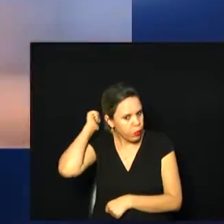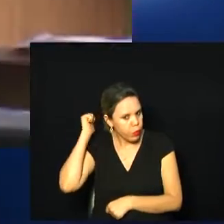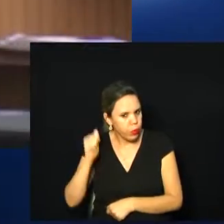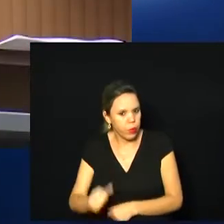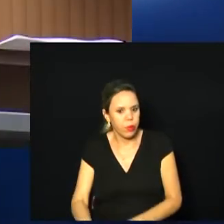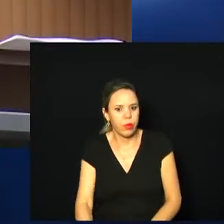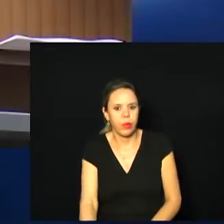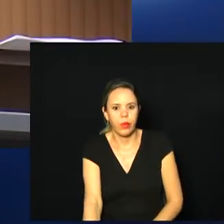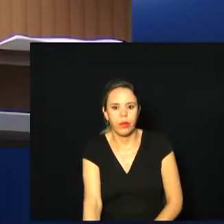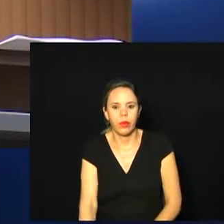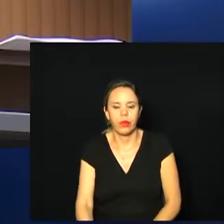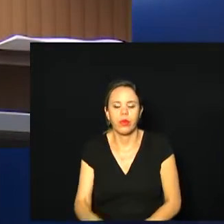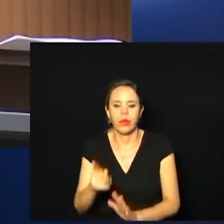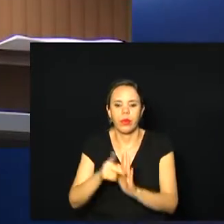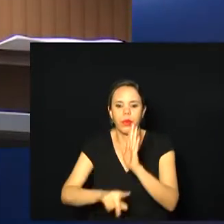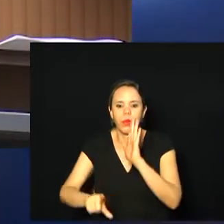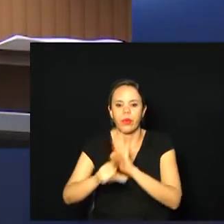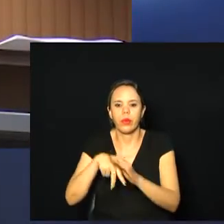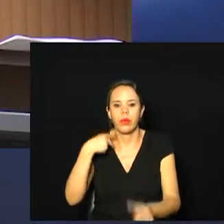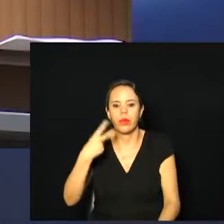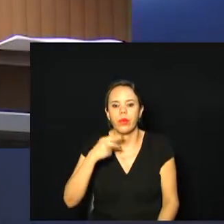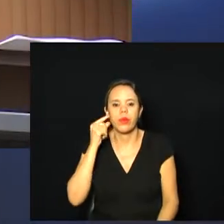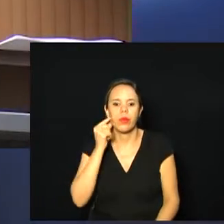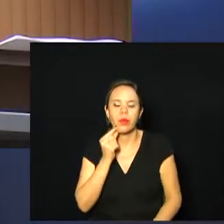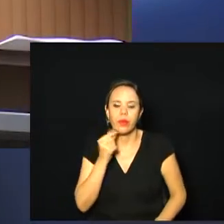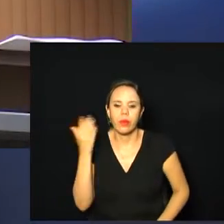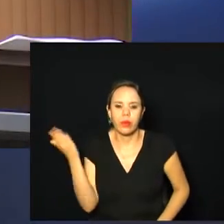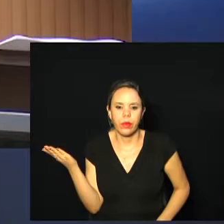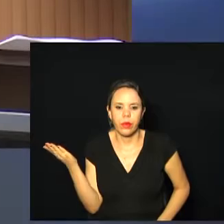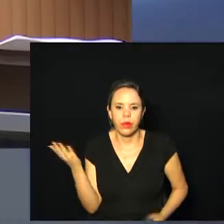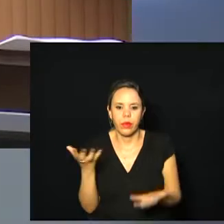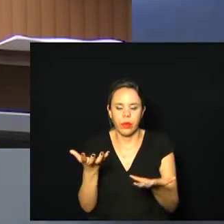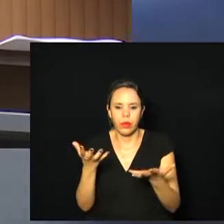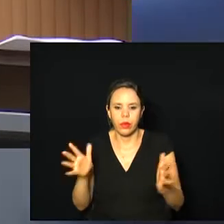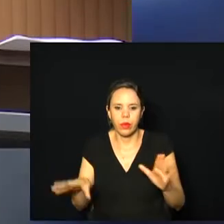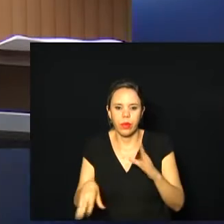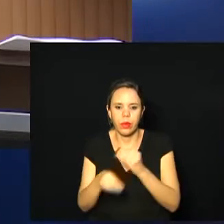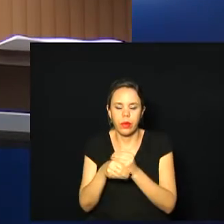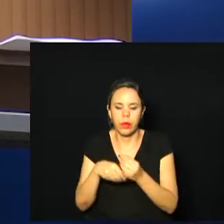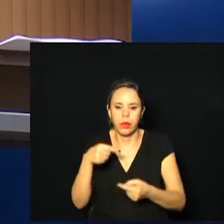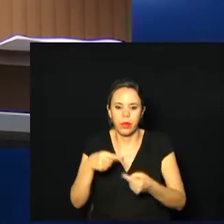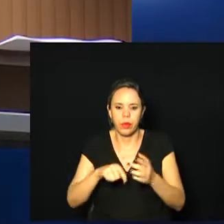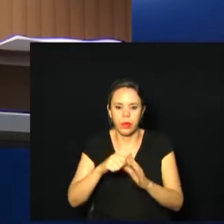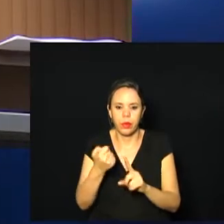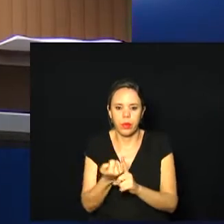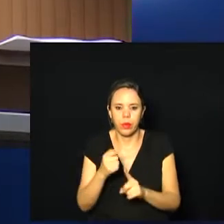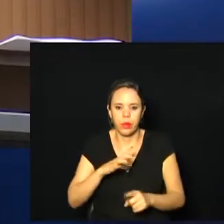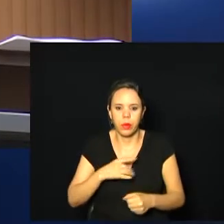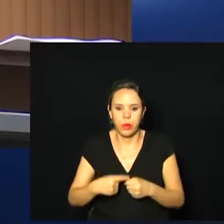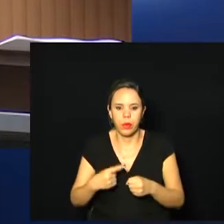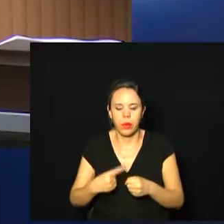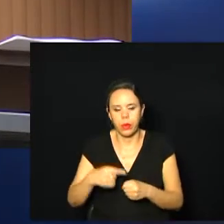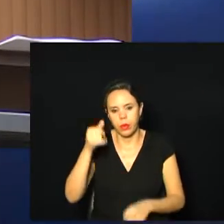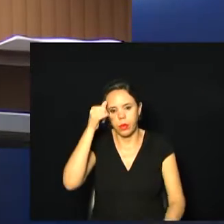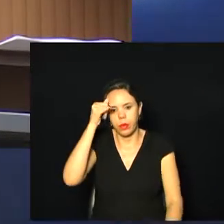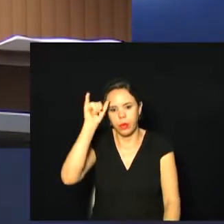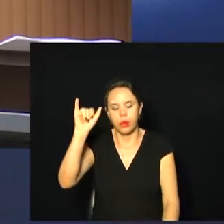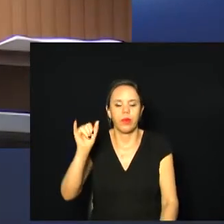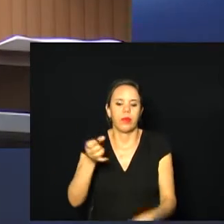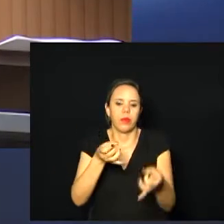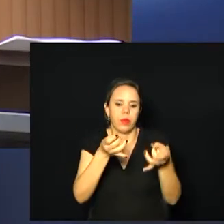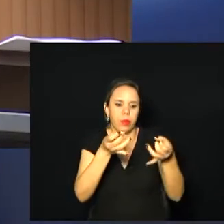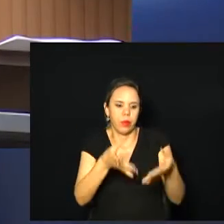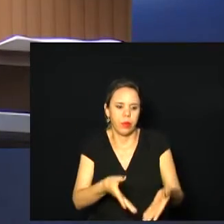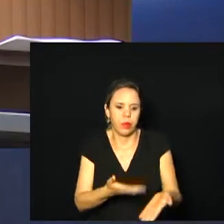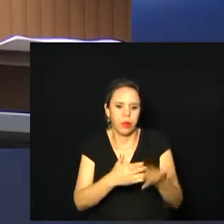populares. Projeto de lei do vereador Marcelo Silva quer instituir a política municipal de prevenção ao abandono